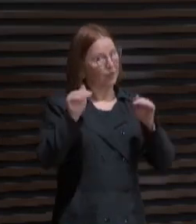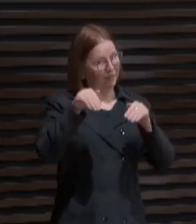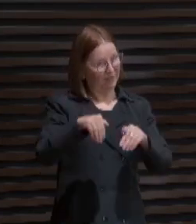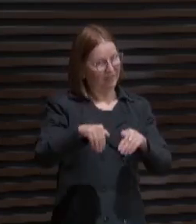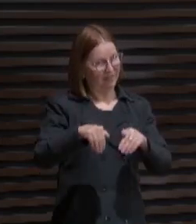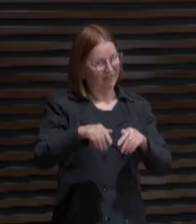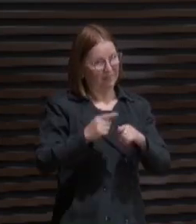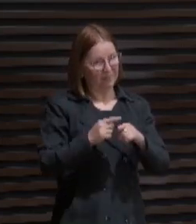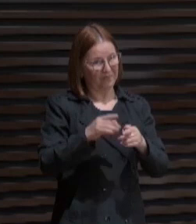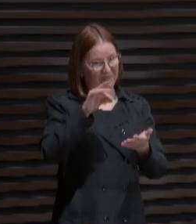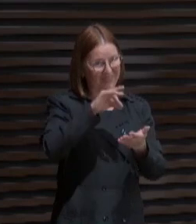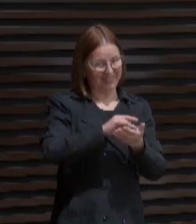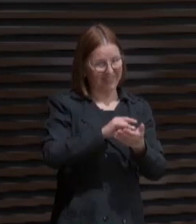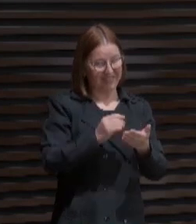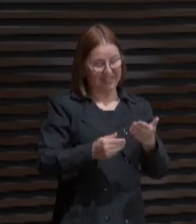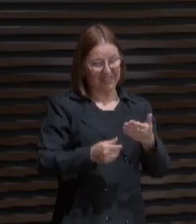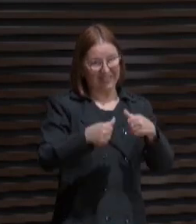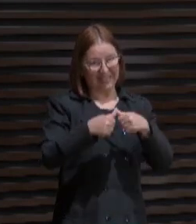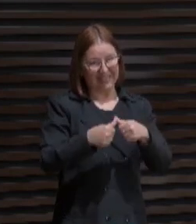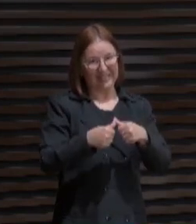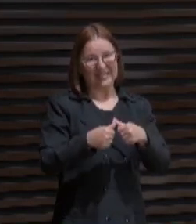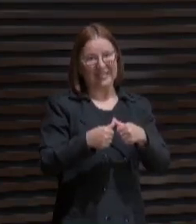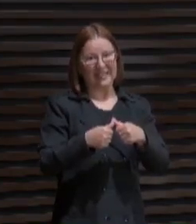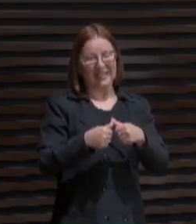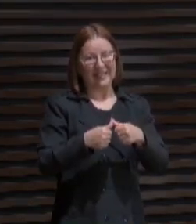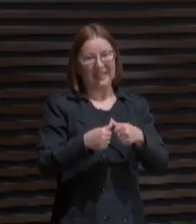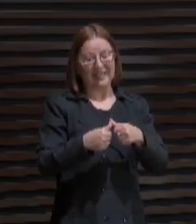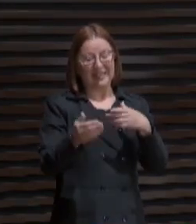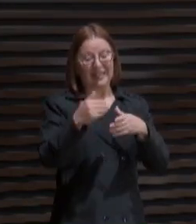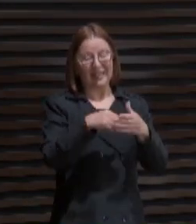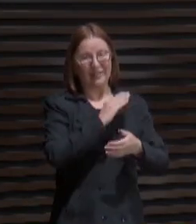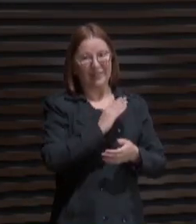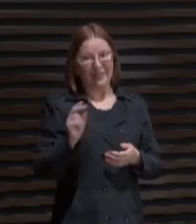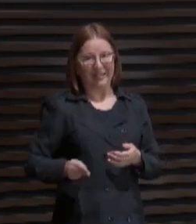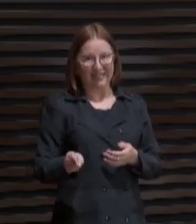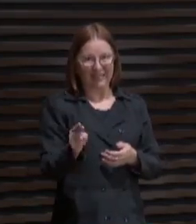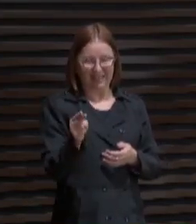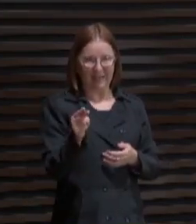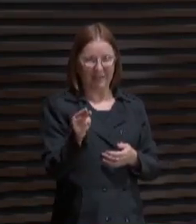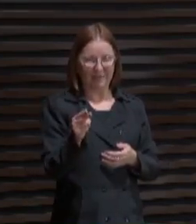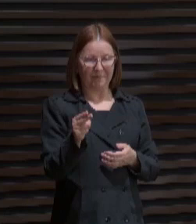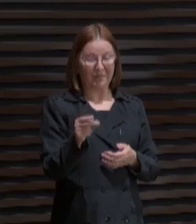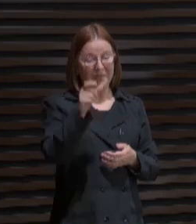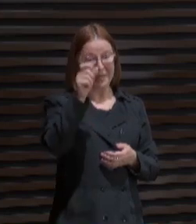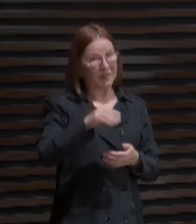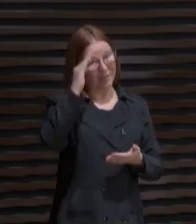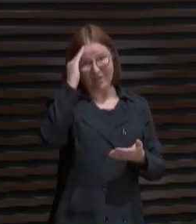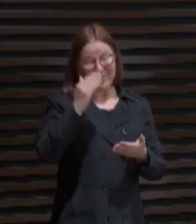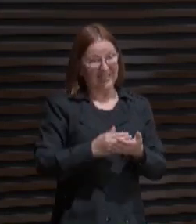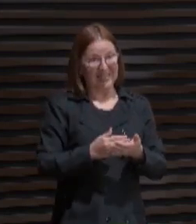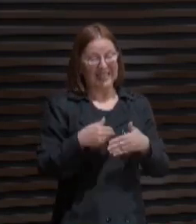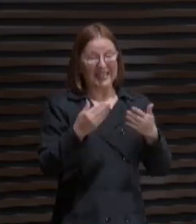eternidade está dentro de nós. Ela gera, para quem não crê,